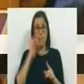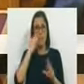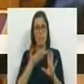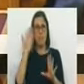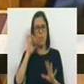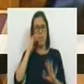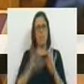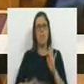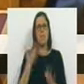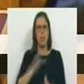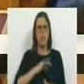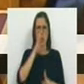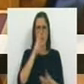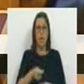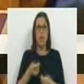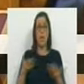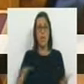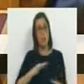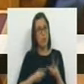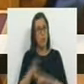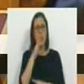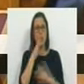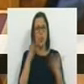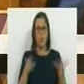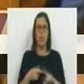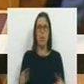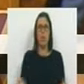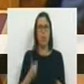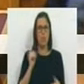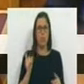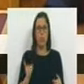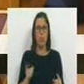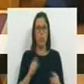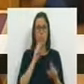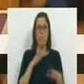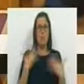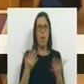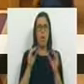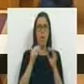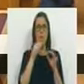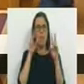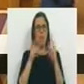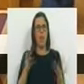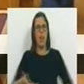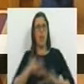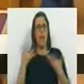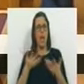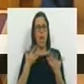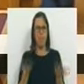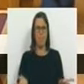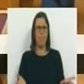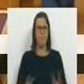esses prejuízos. Sr. Ministro da Agricultura, Srs. Deputados, não é algo que se possa tratar de ânimo ligeiro.